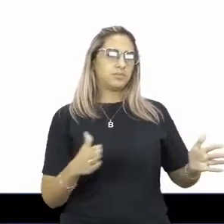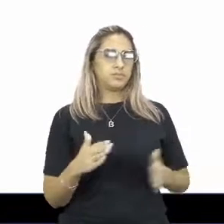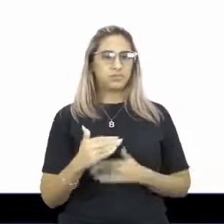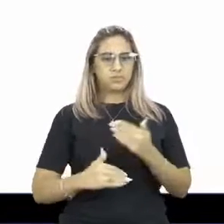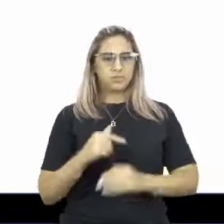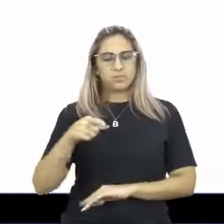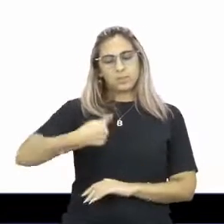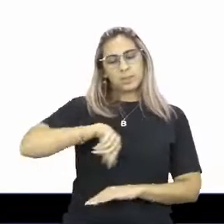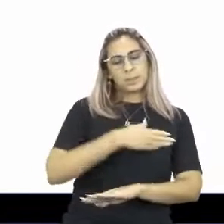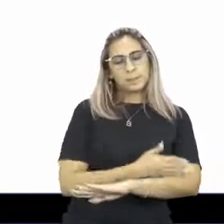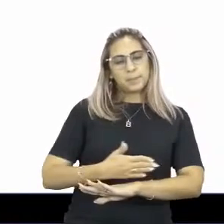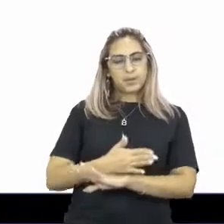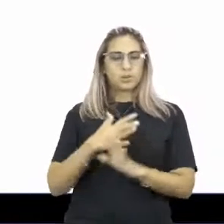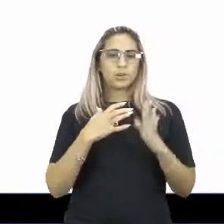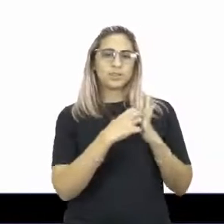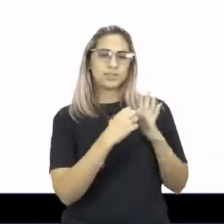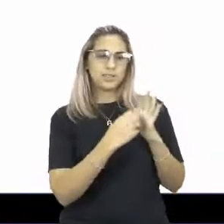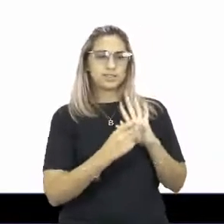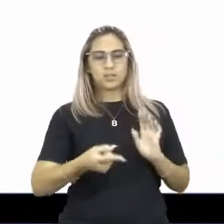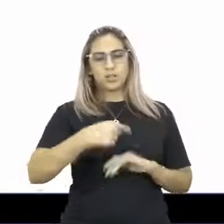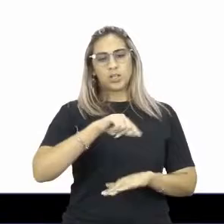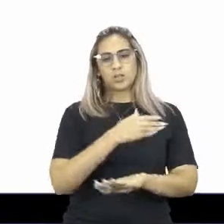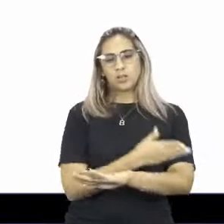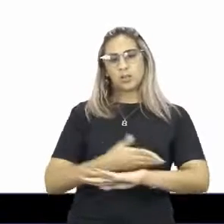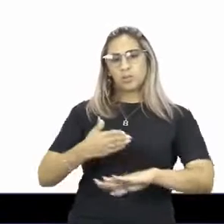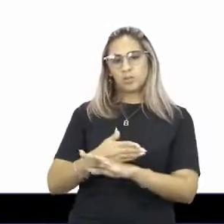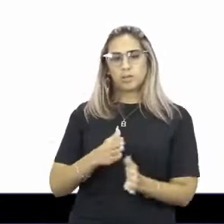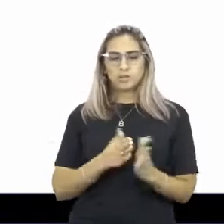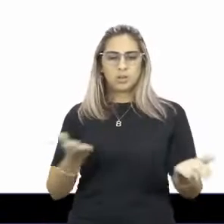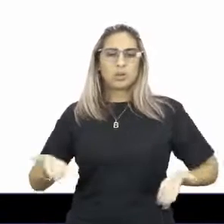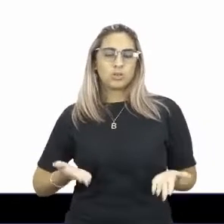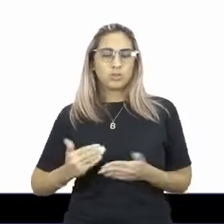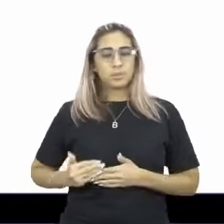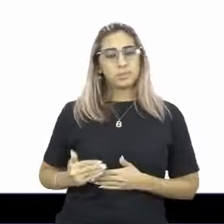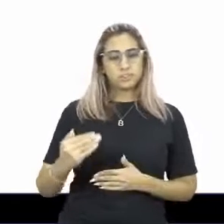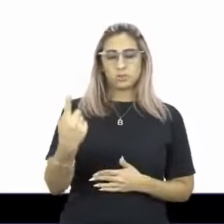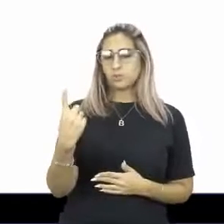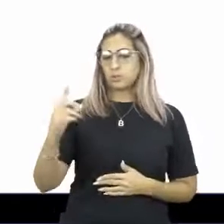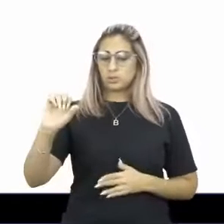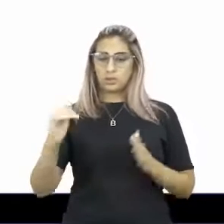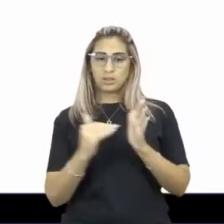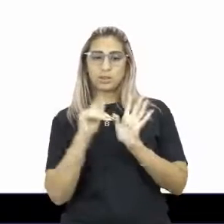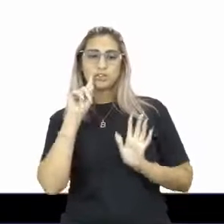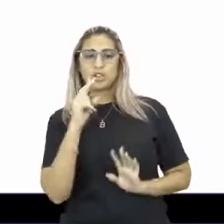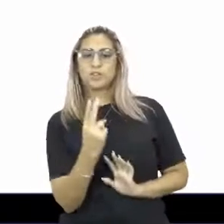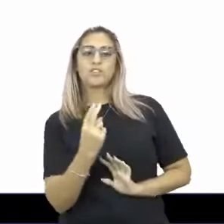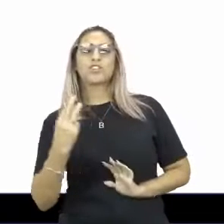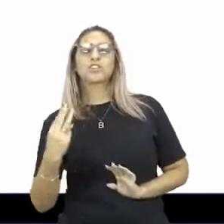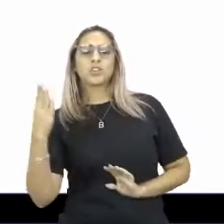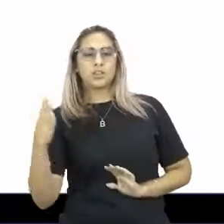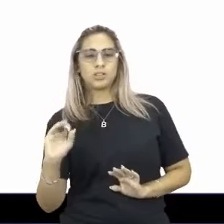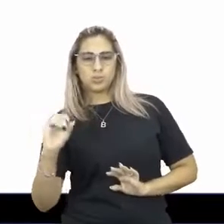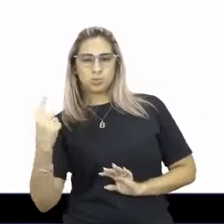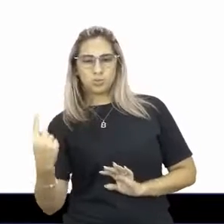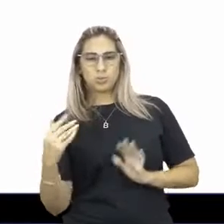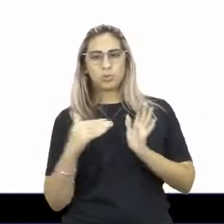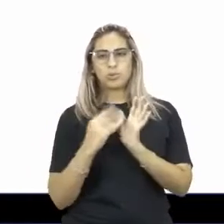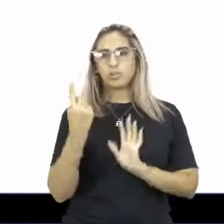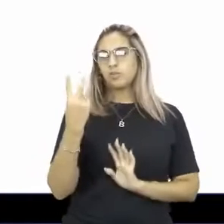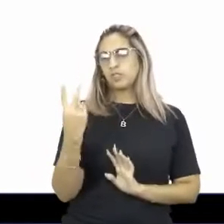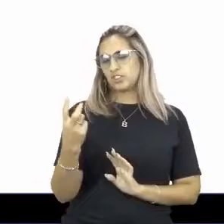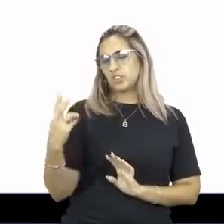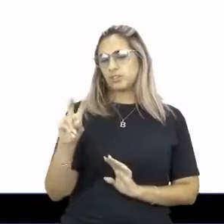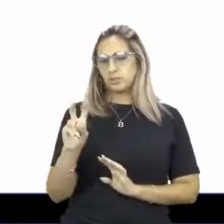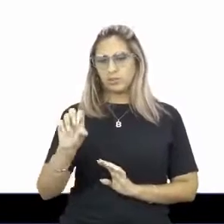gente fala sobre o período de inscrição, ele começa hoje, a partir das 18 horas, e vai até o dia 23, às